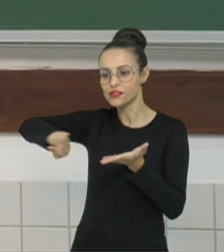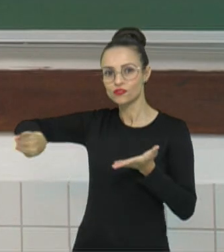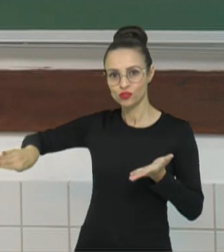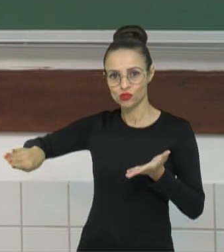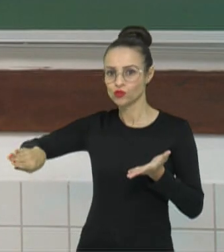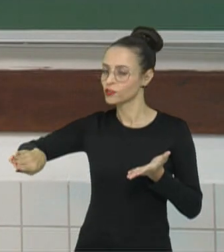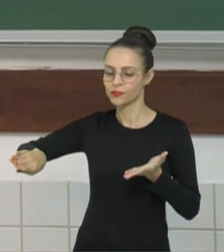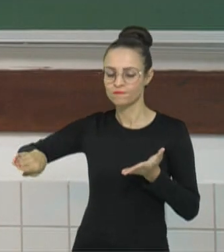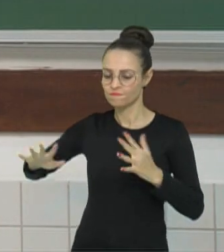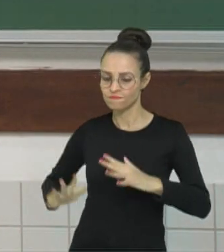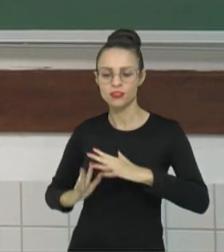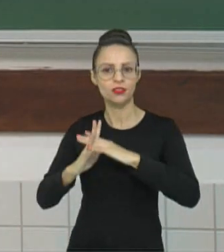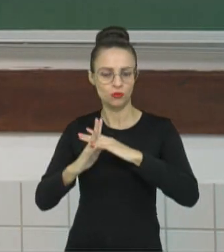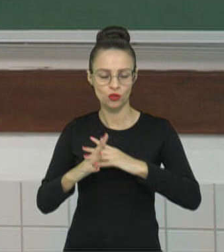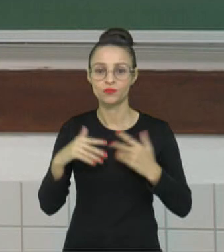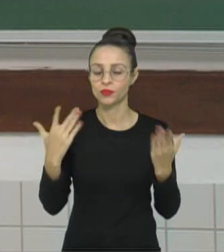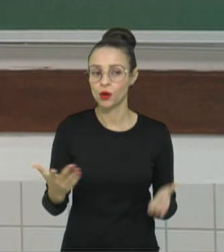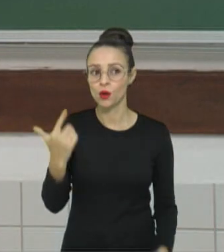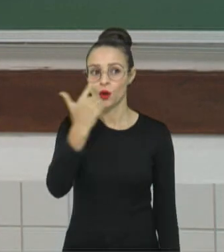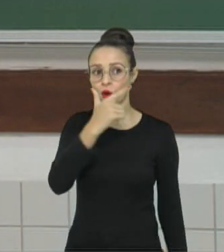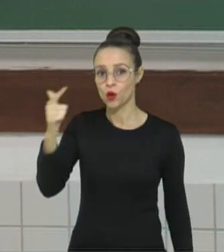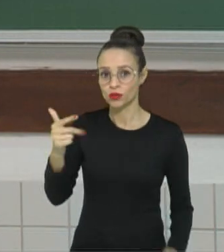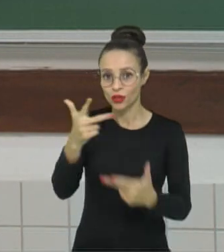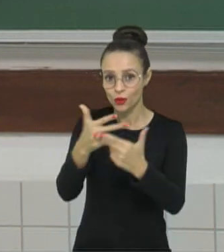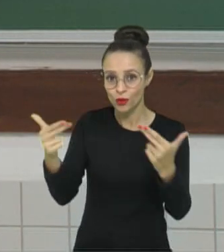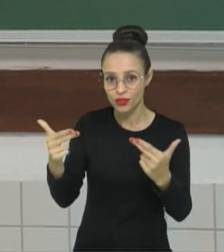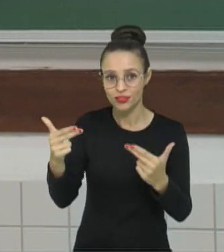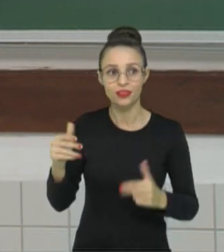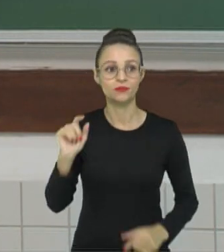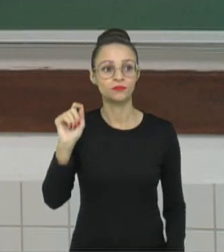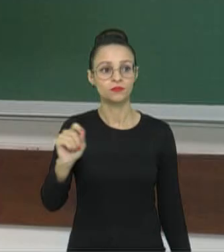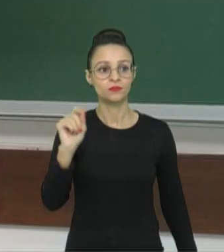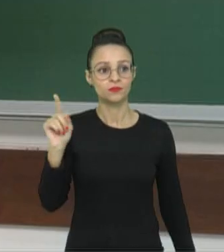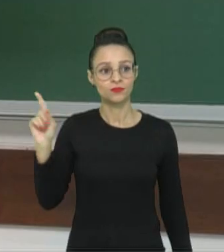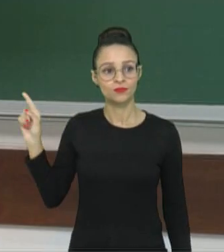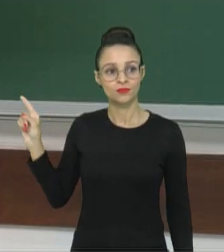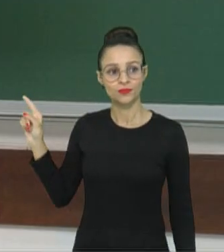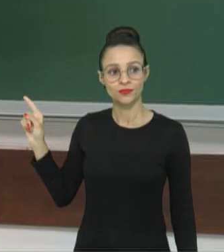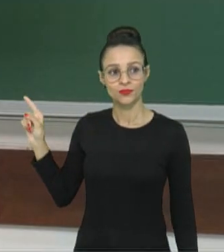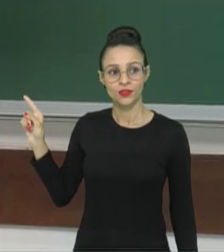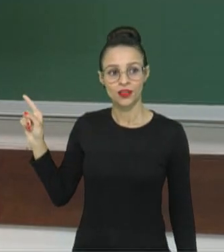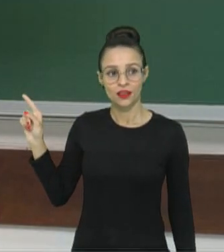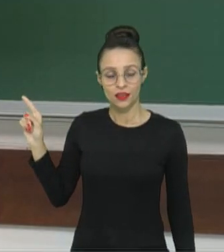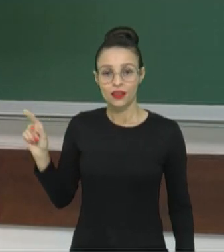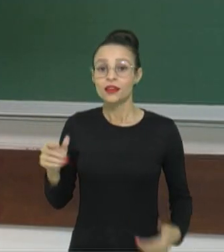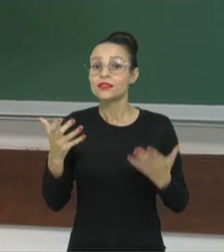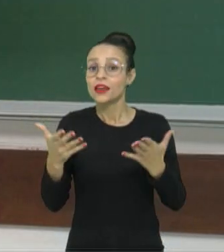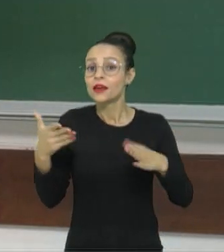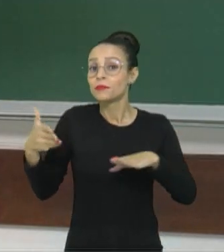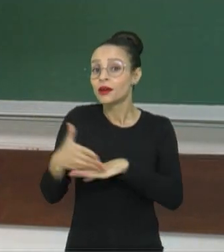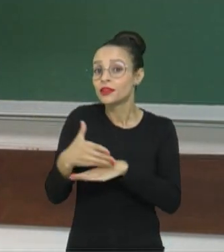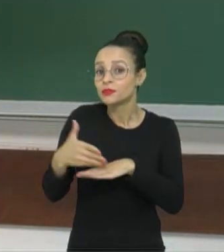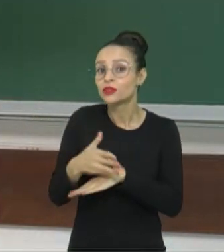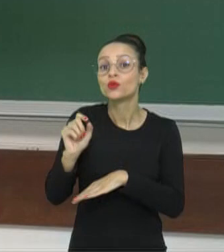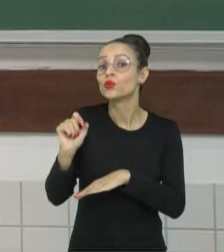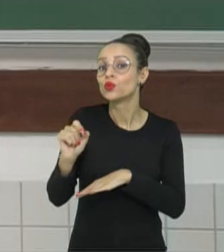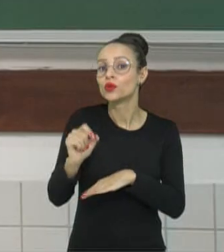Então, olha só, outra coisa importante. Aqui em cima eu tenho escrito: quer participação